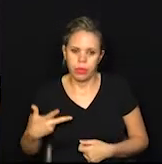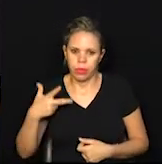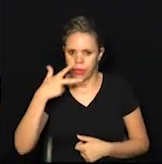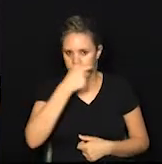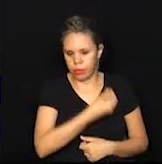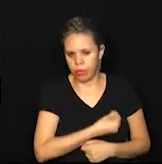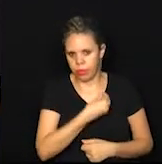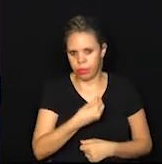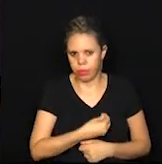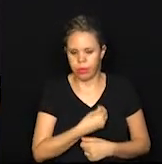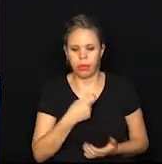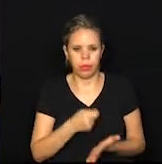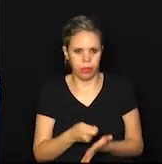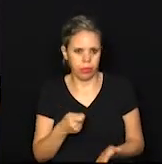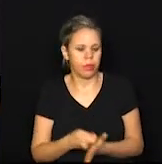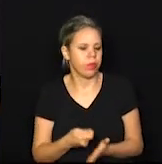salva-vidas